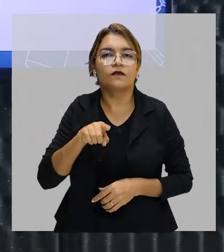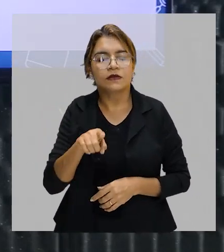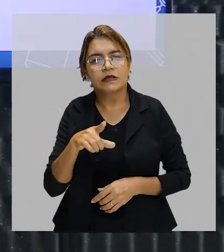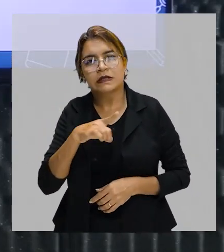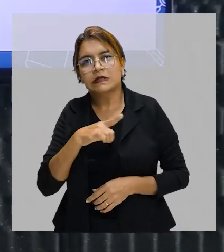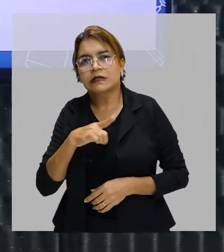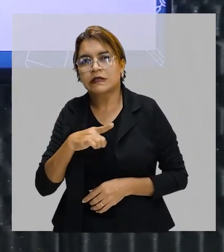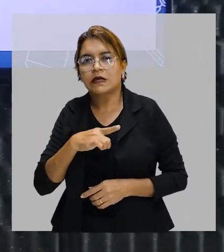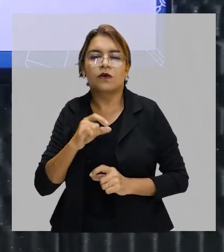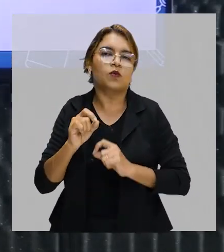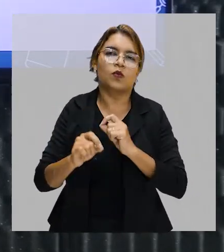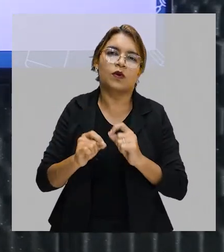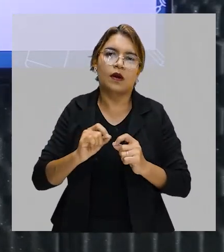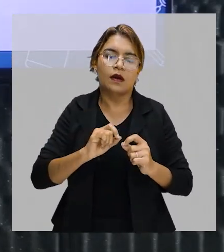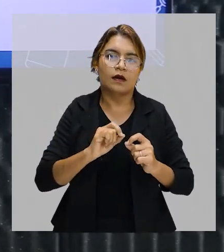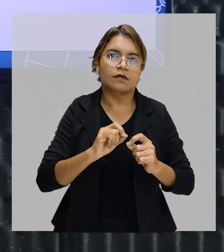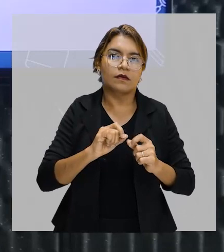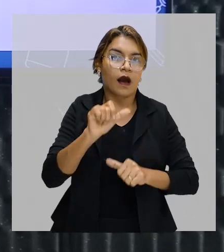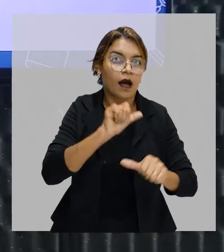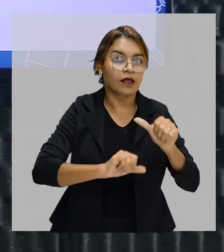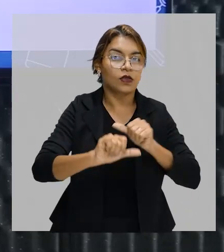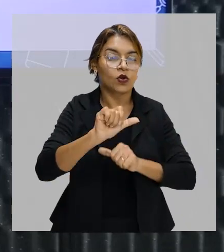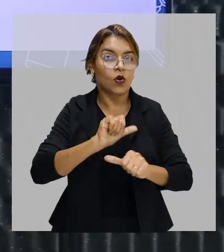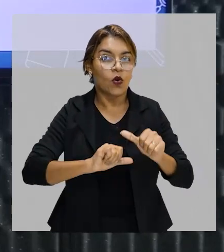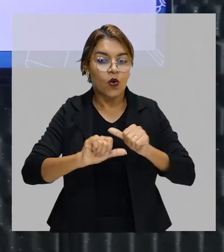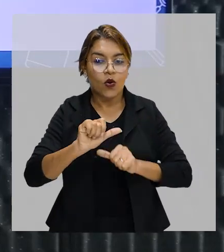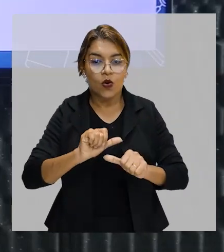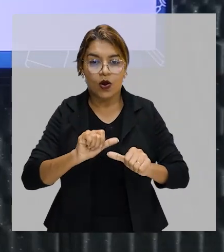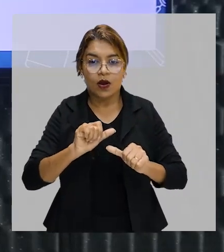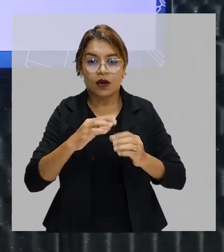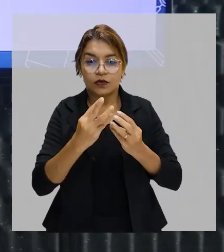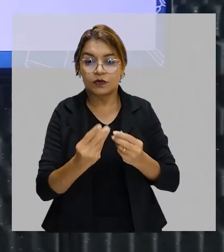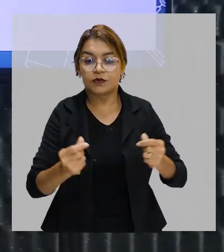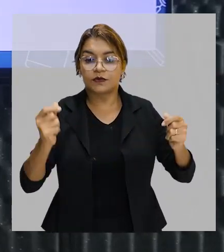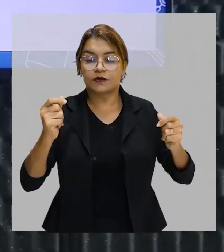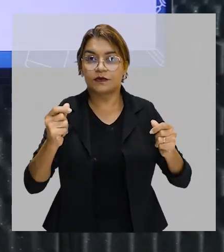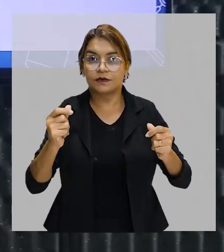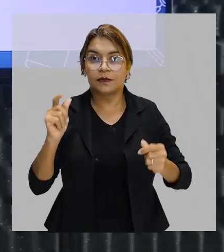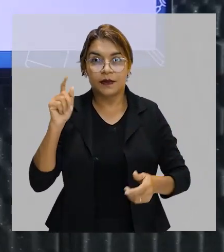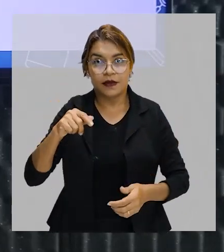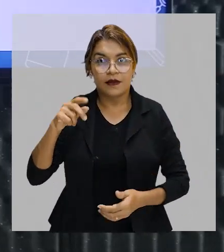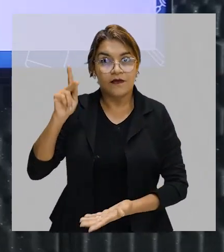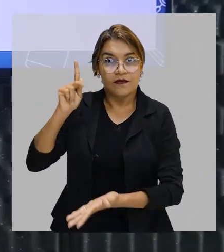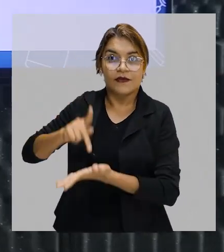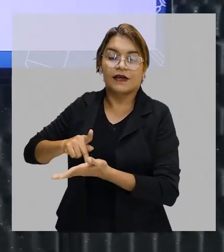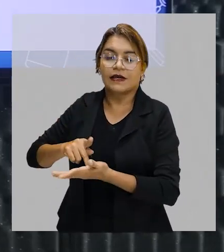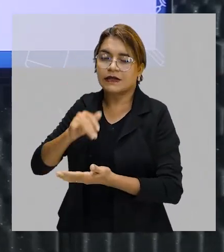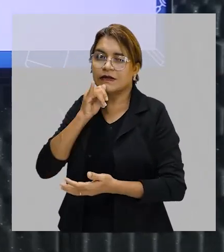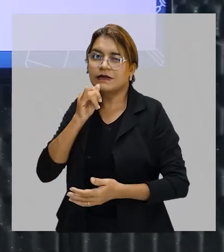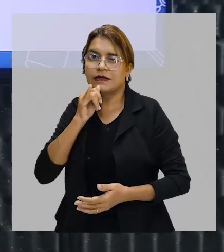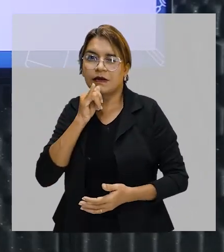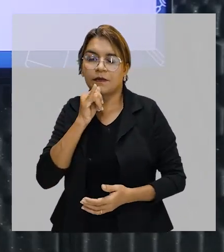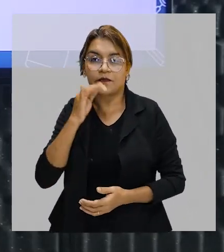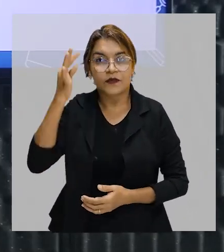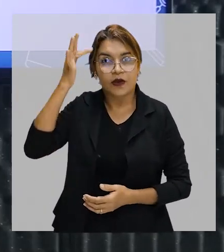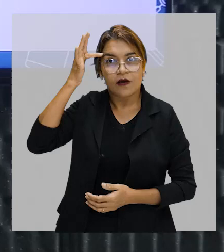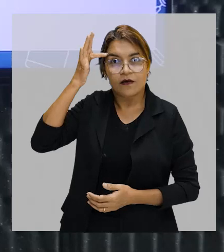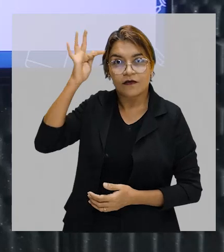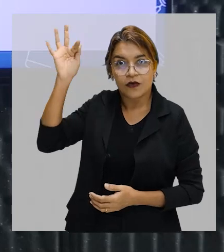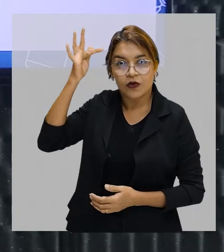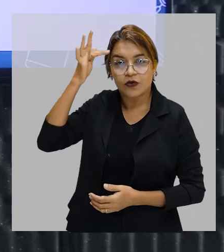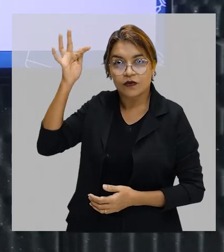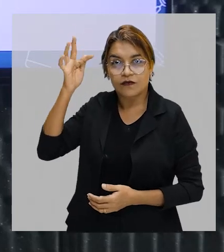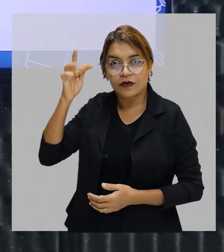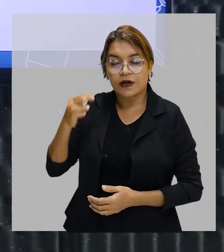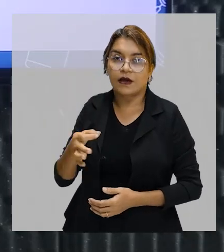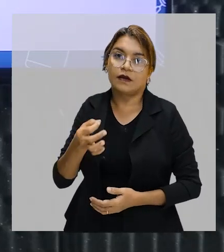da sobrenaturalidade pela visão racional. E aí surge quem? A filosofia. Então a filosofia para Augusto Comte é como